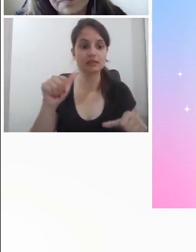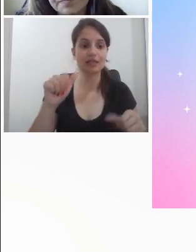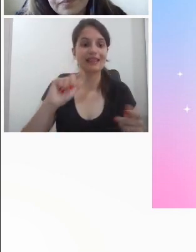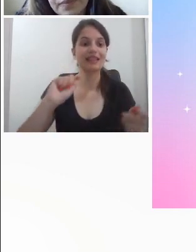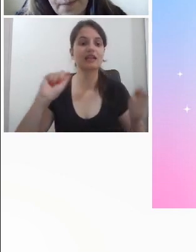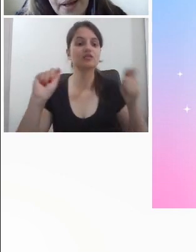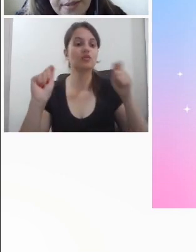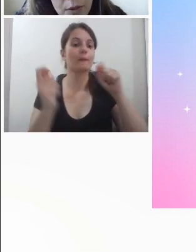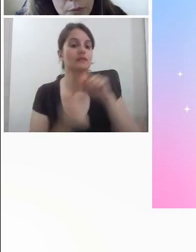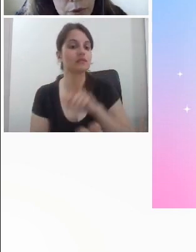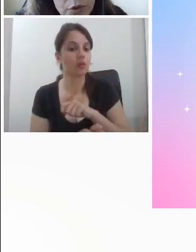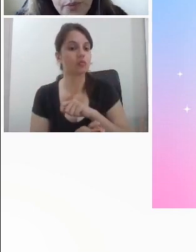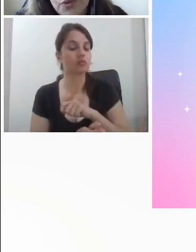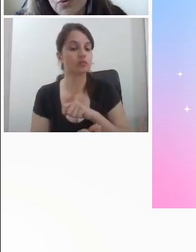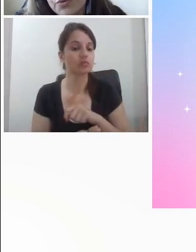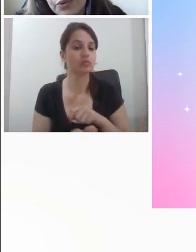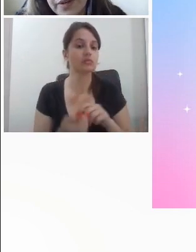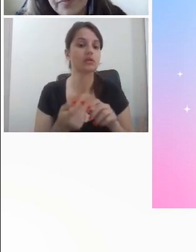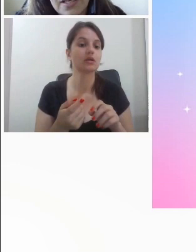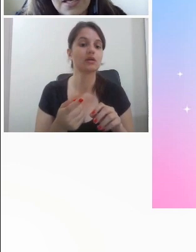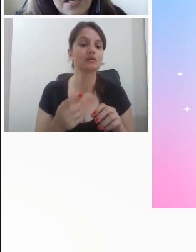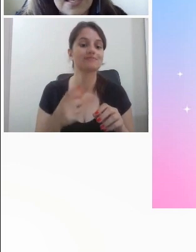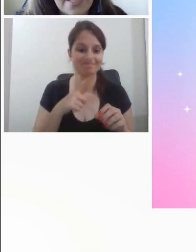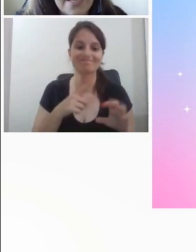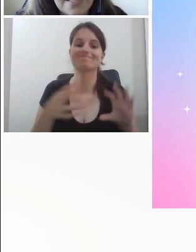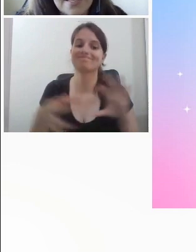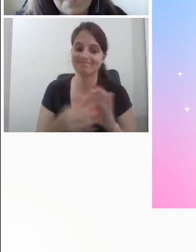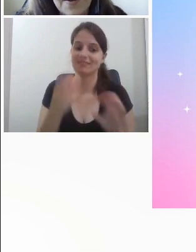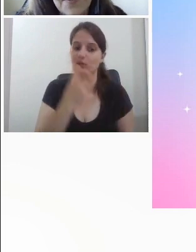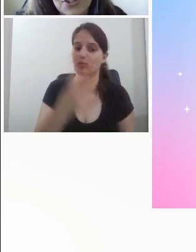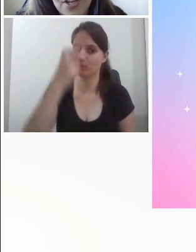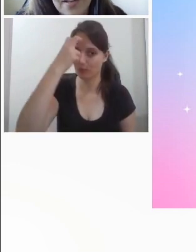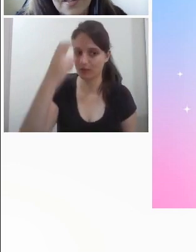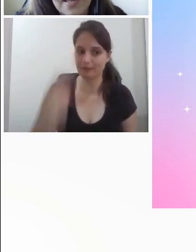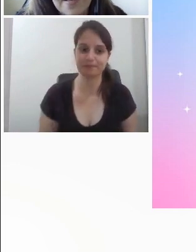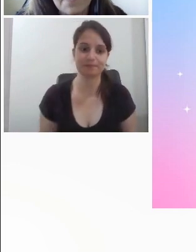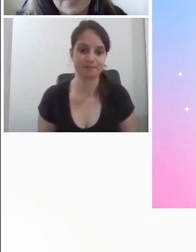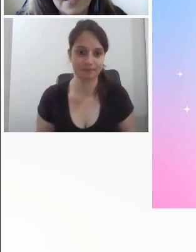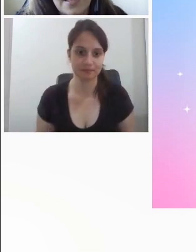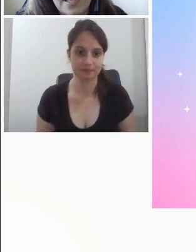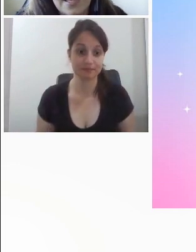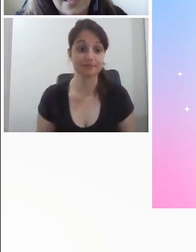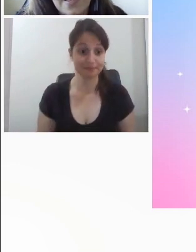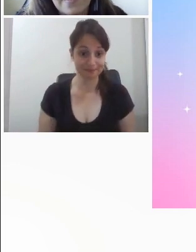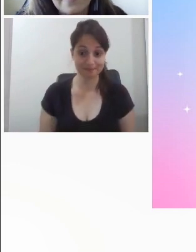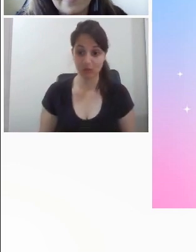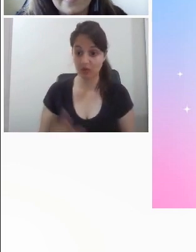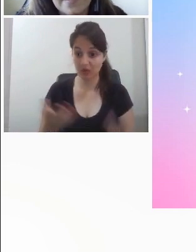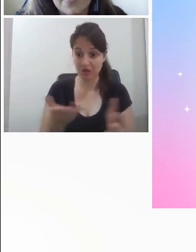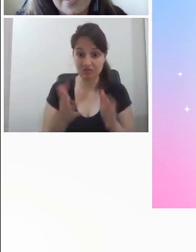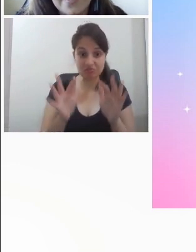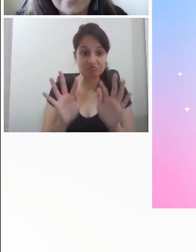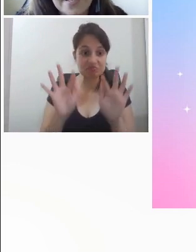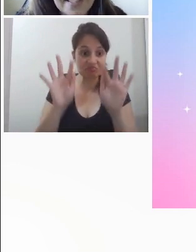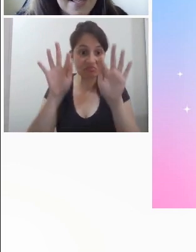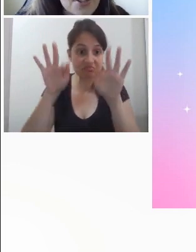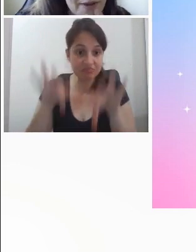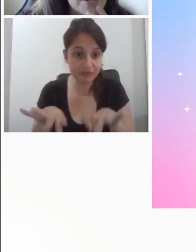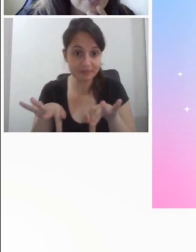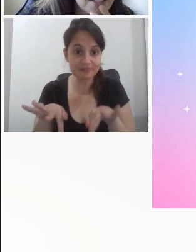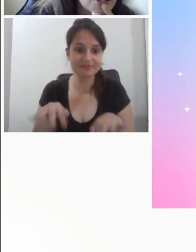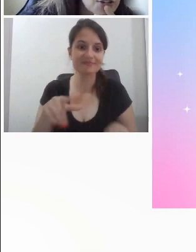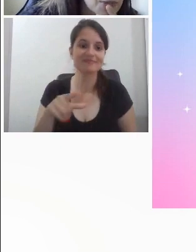transformações passam muito por cultura e aí para fechar aqui eh eu